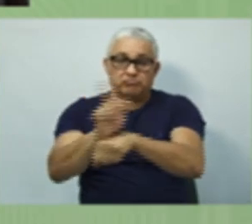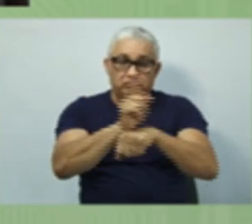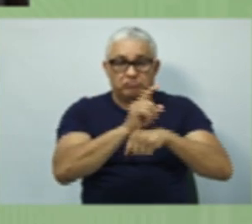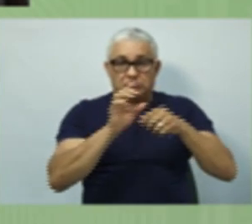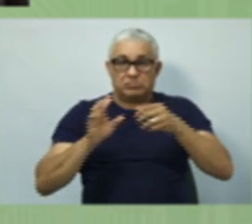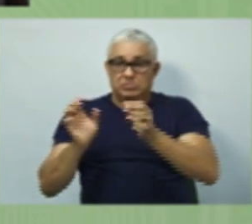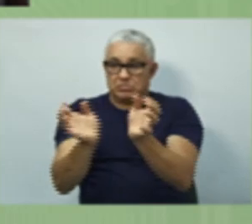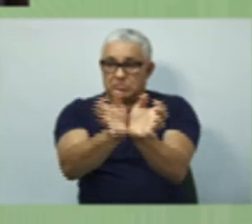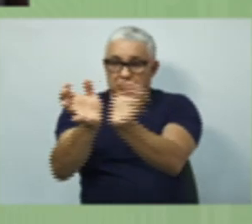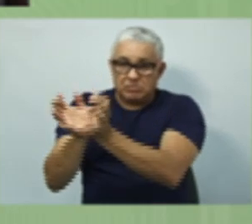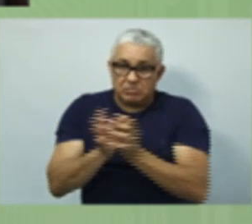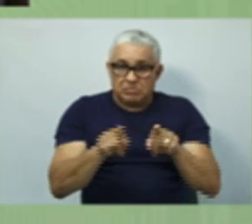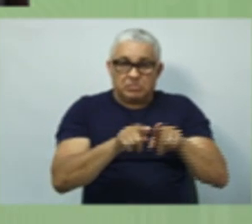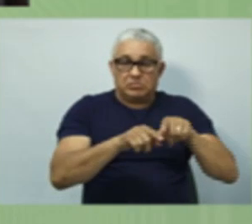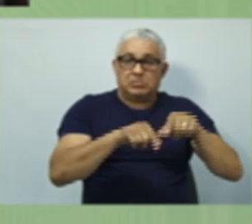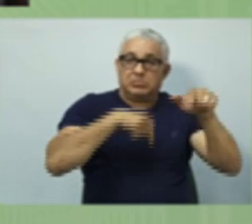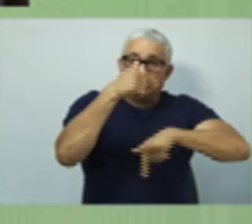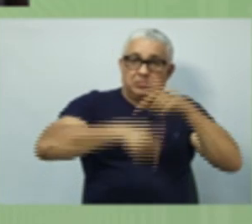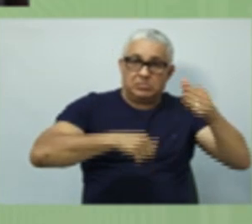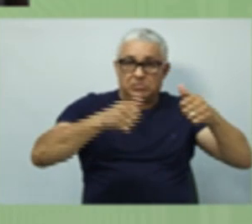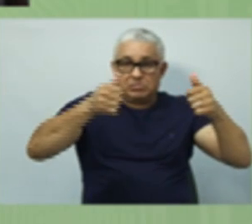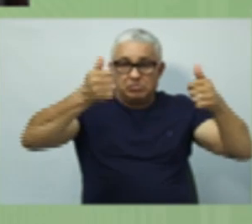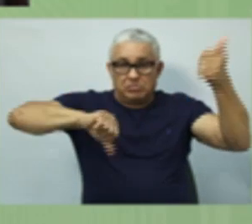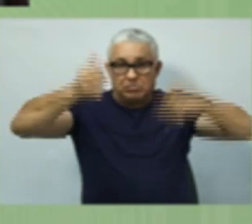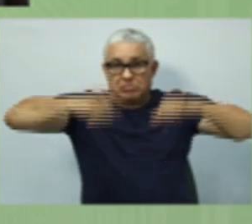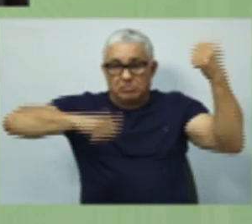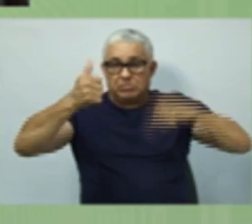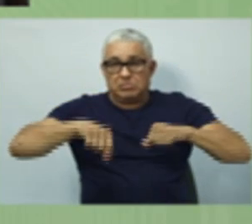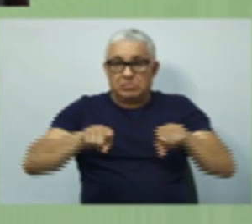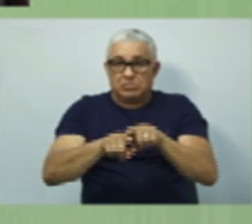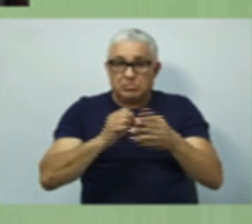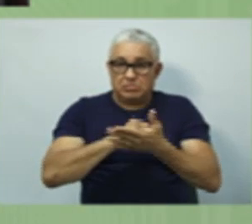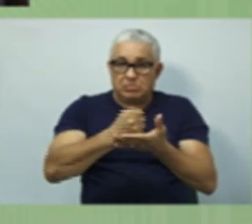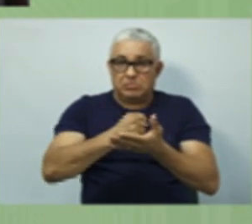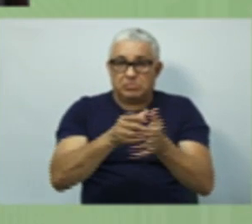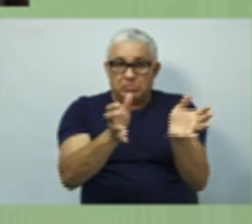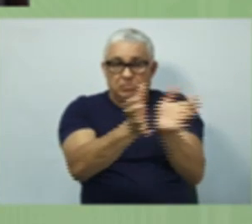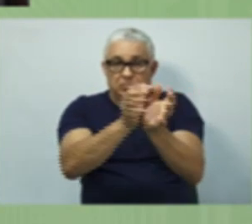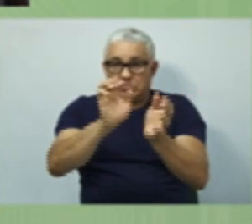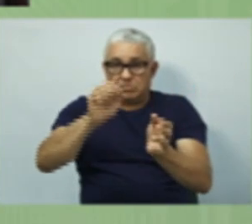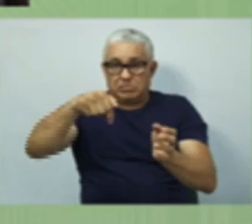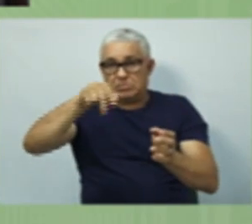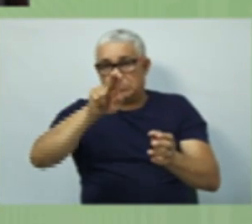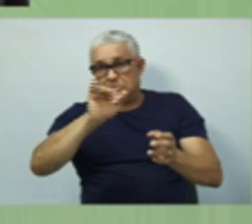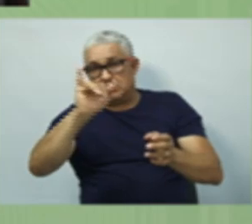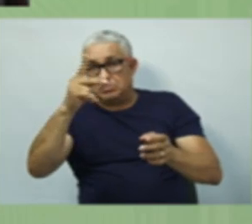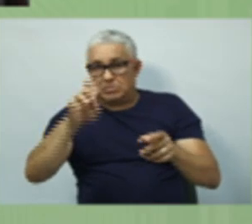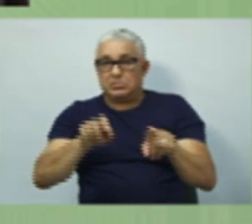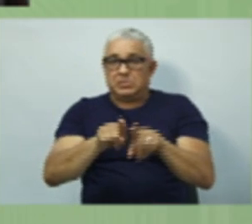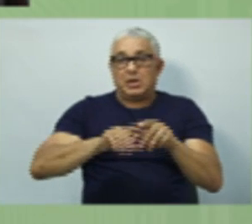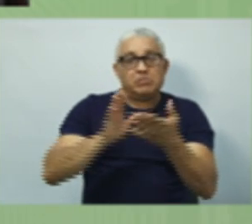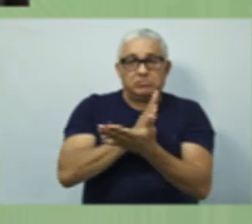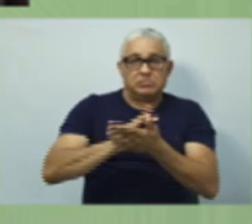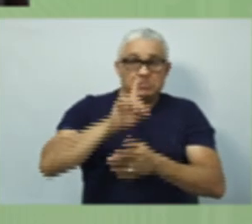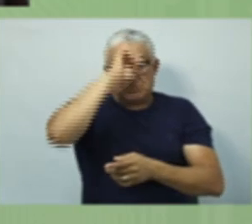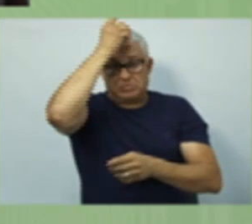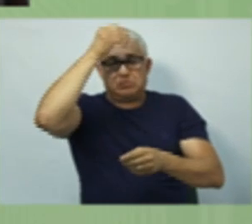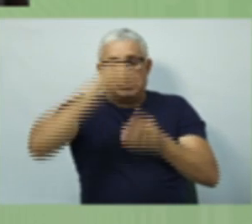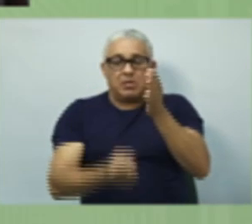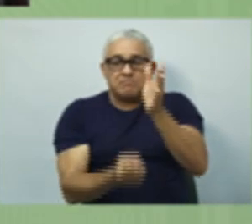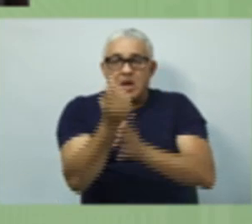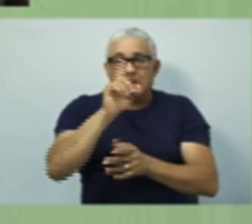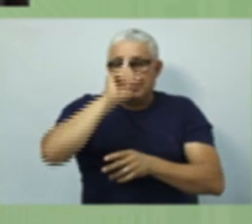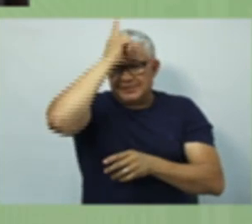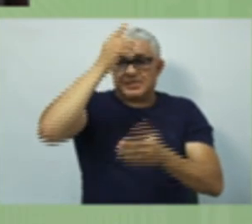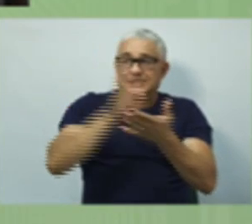trabalhar com avaliação e controle dessa equipe. Então, geralmente surgem ideias que algumas organizações surgem de algumas